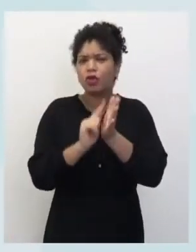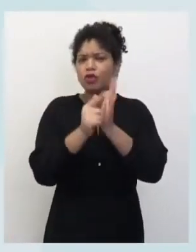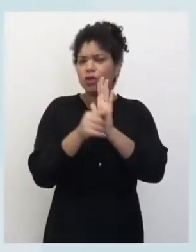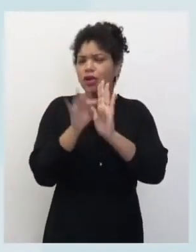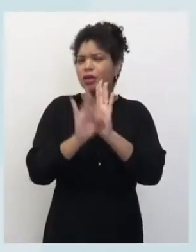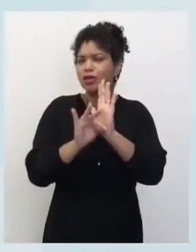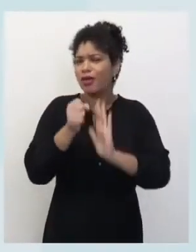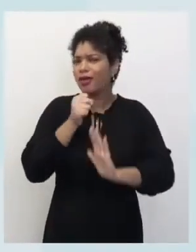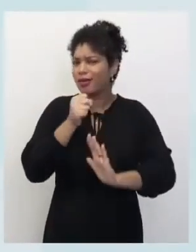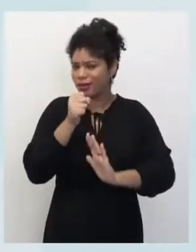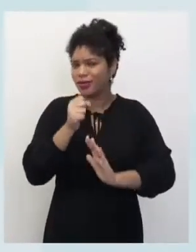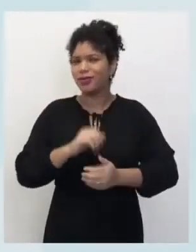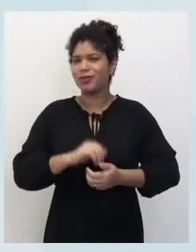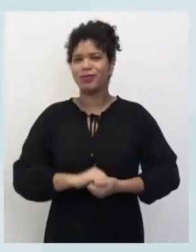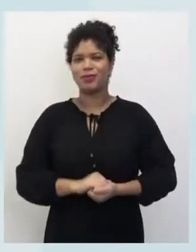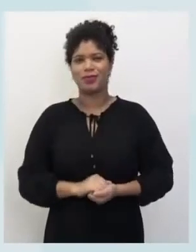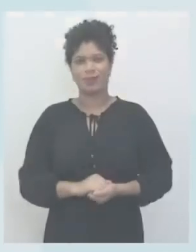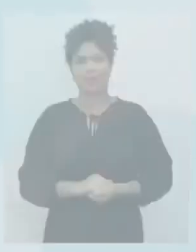entrevista?